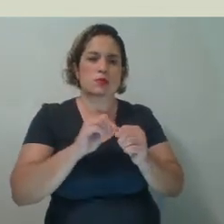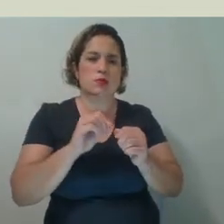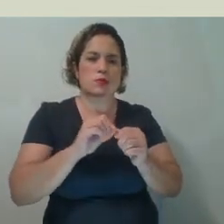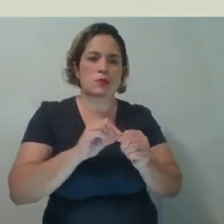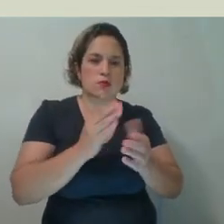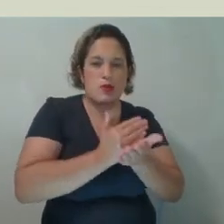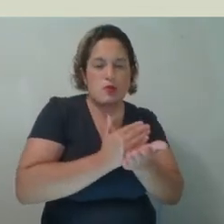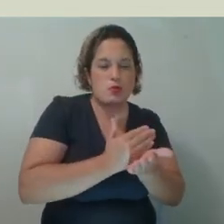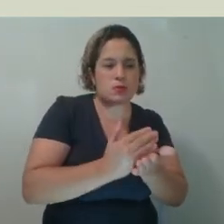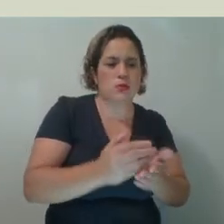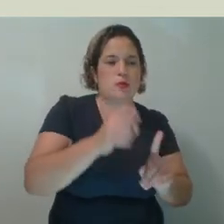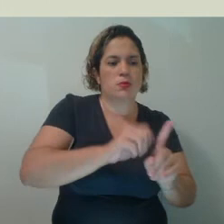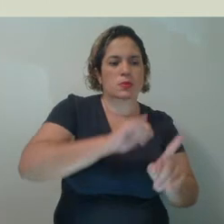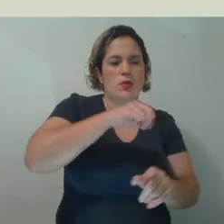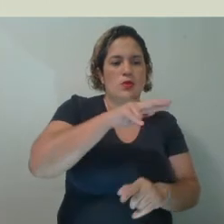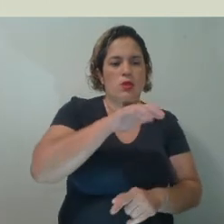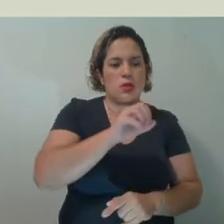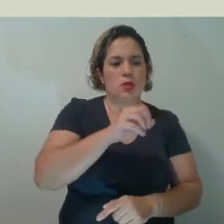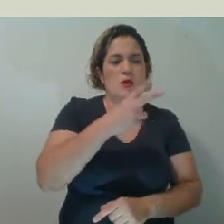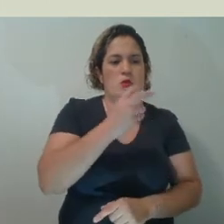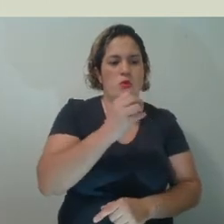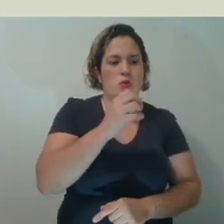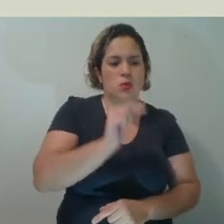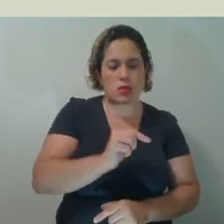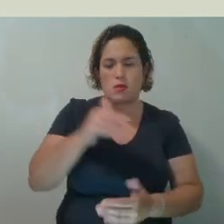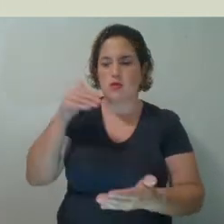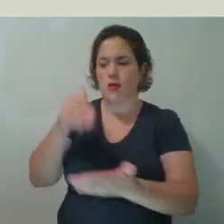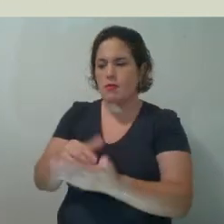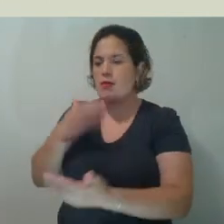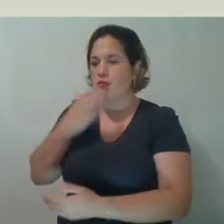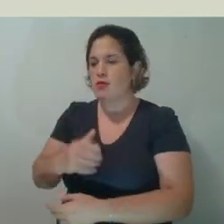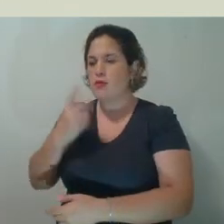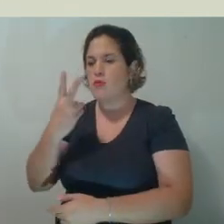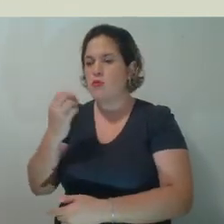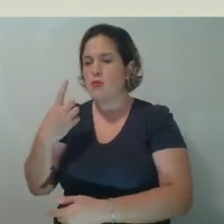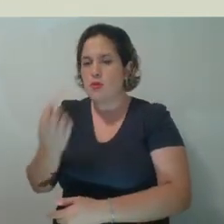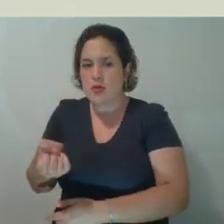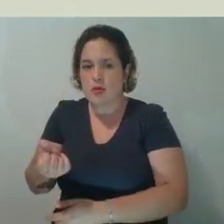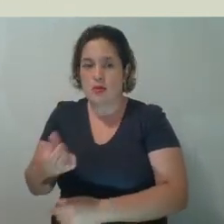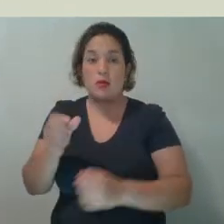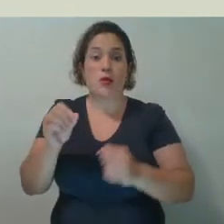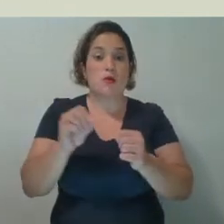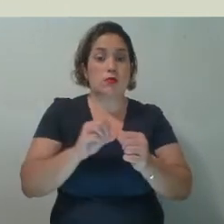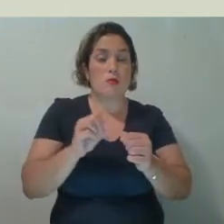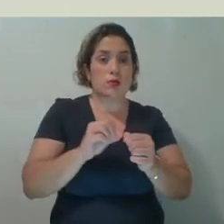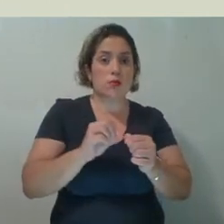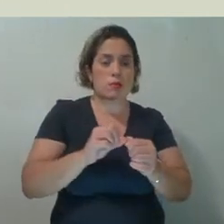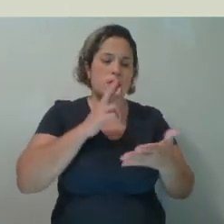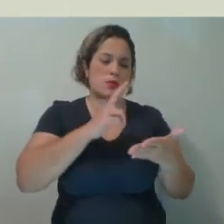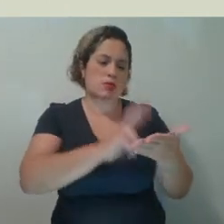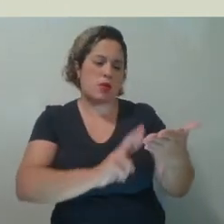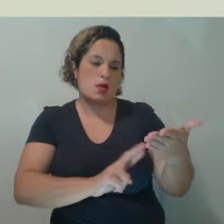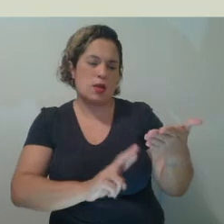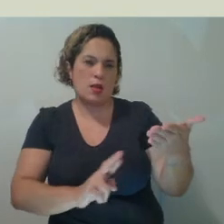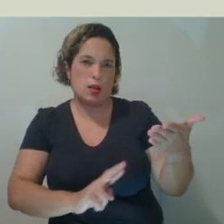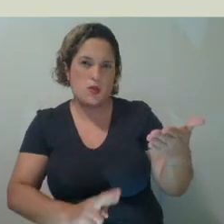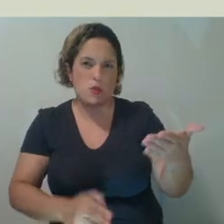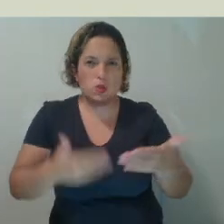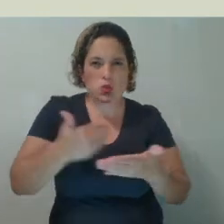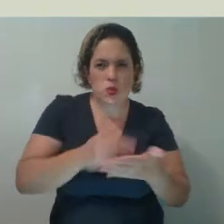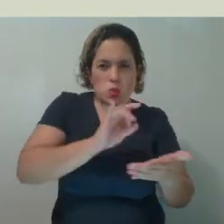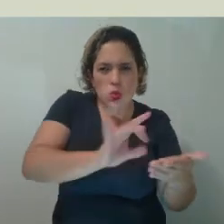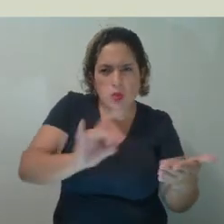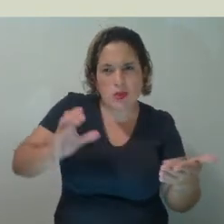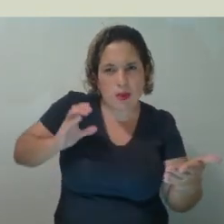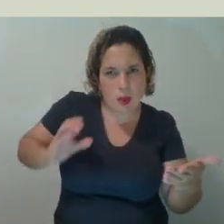Patologia Animal entre janeiro de 2007 e dezembro de 2016. Foram elaborados relatórios de necrópsia e para